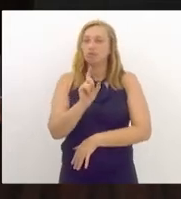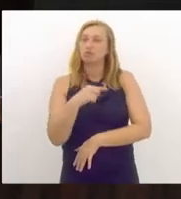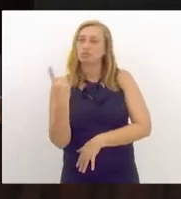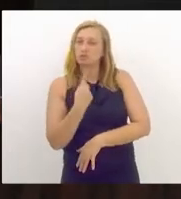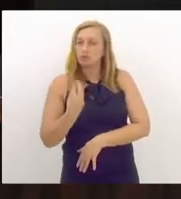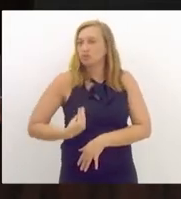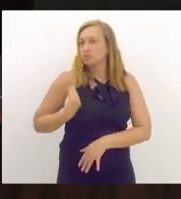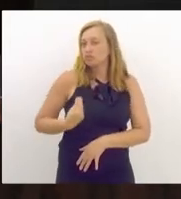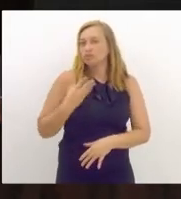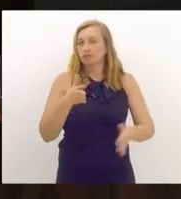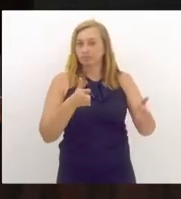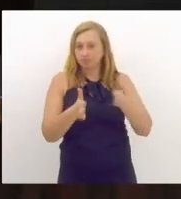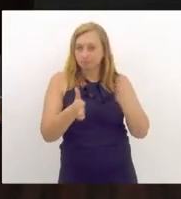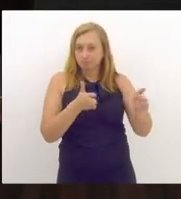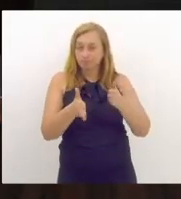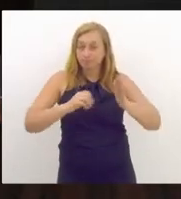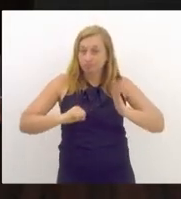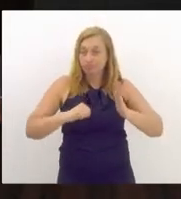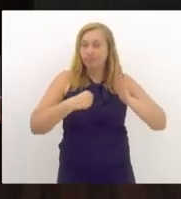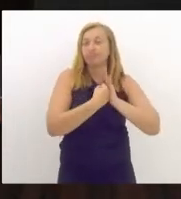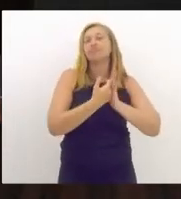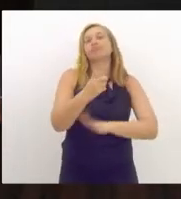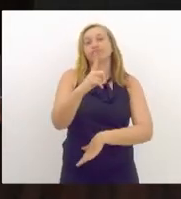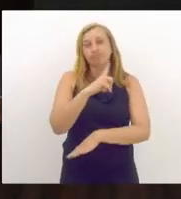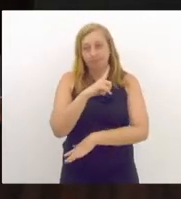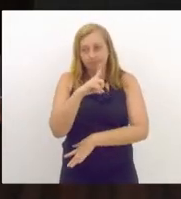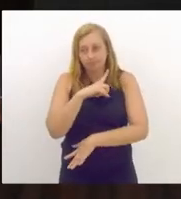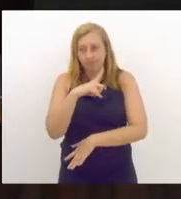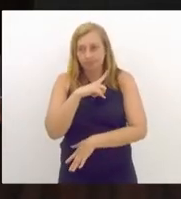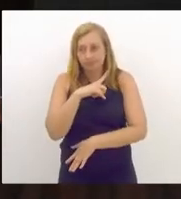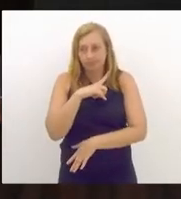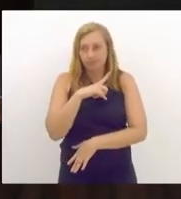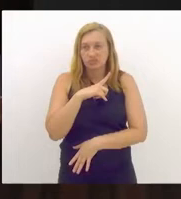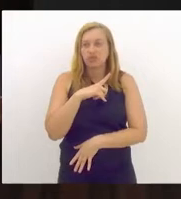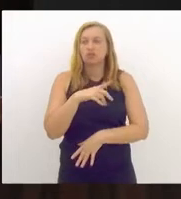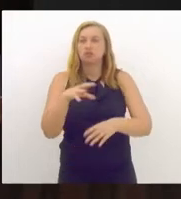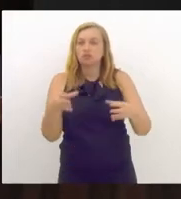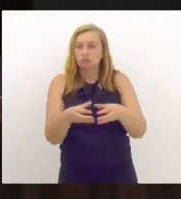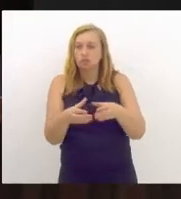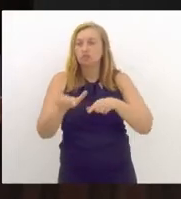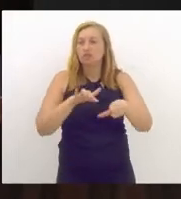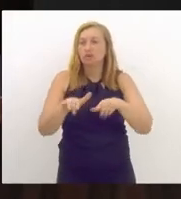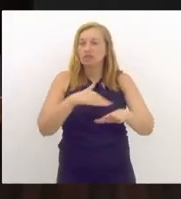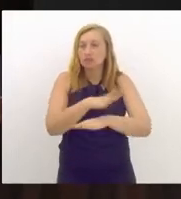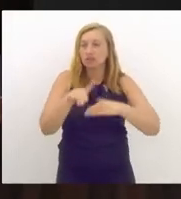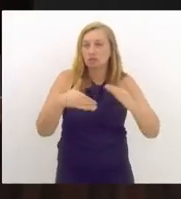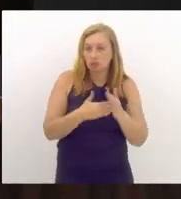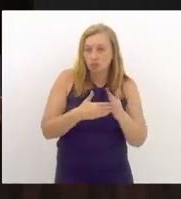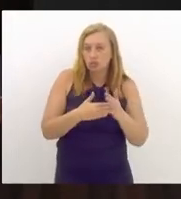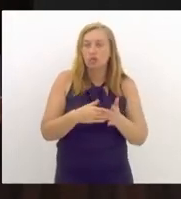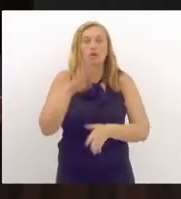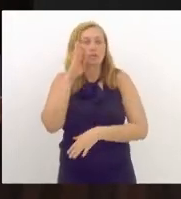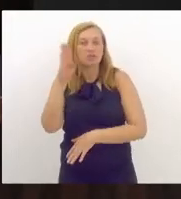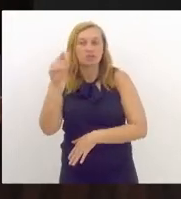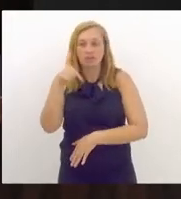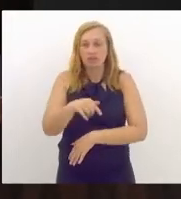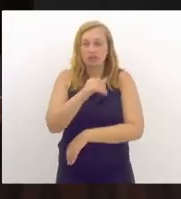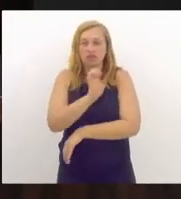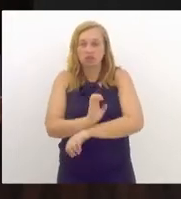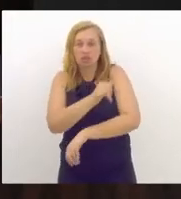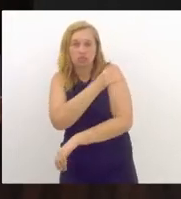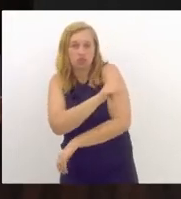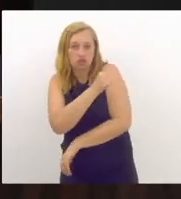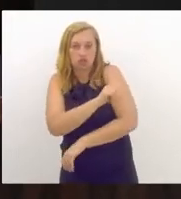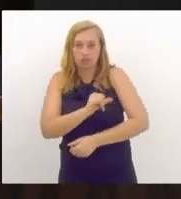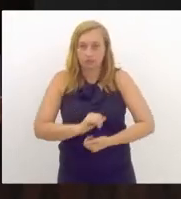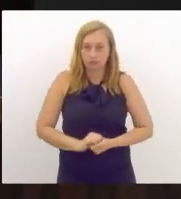vivemos nesse período e o impacto que esteve na classe trabalhadora em todo mundo mas principalmente aqui no estado do Rio